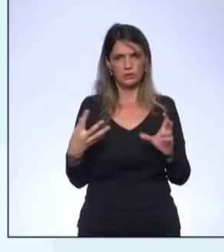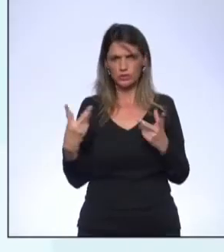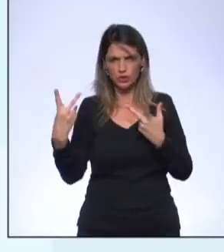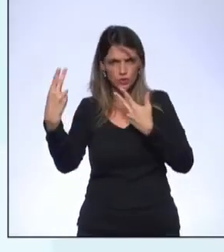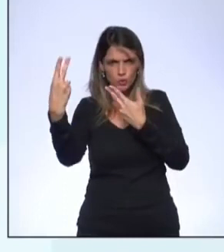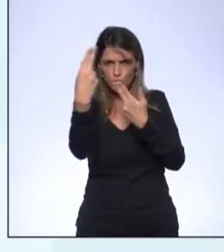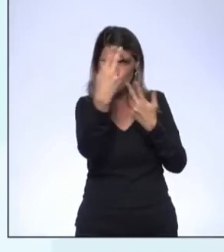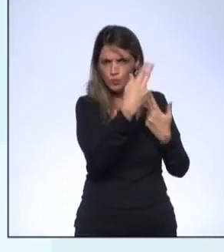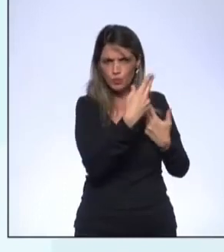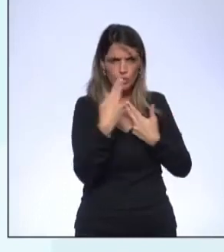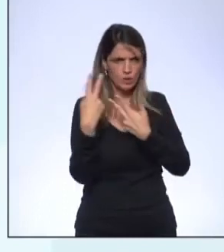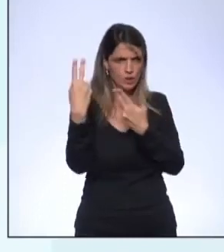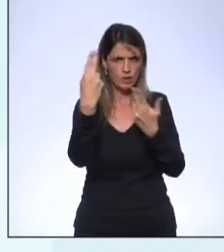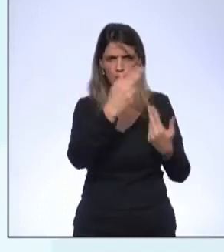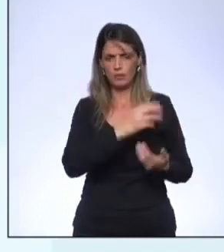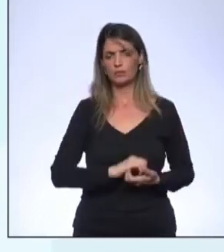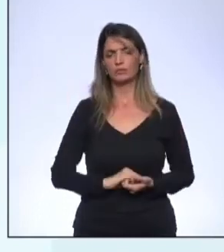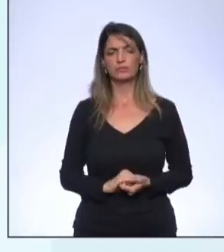de postura